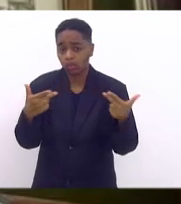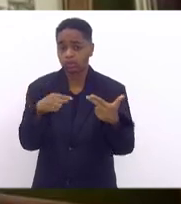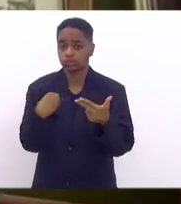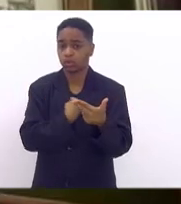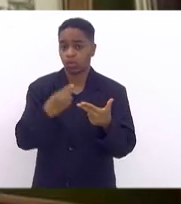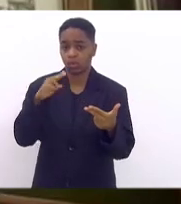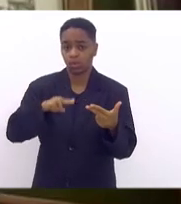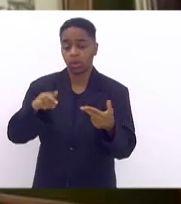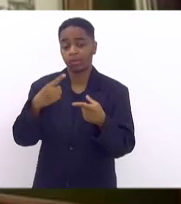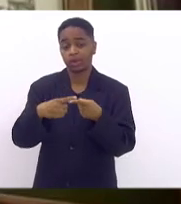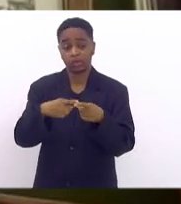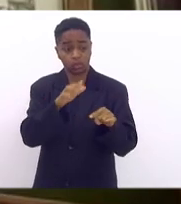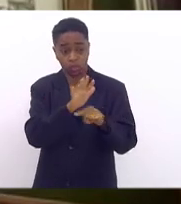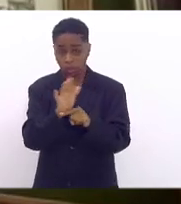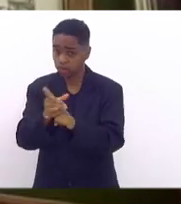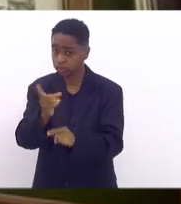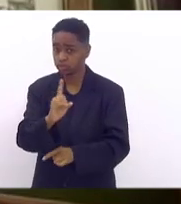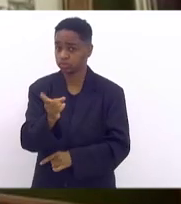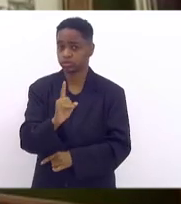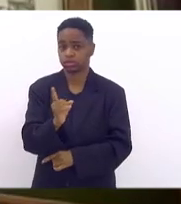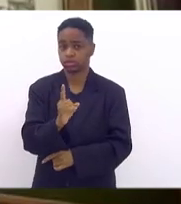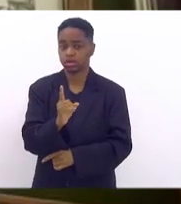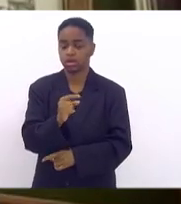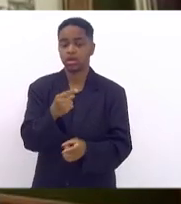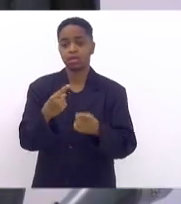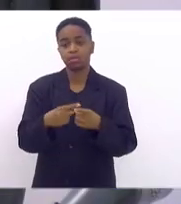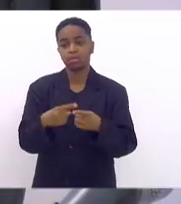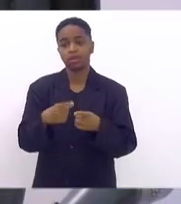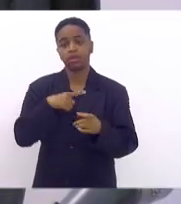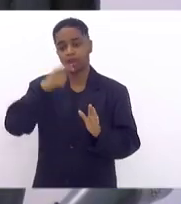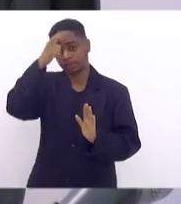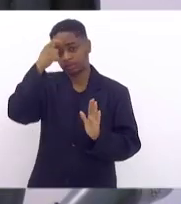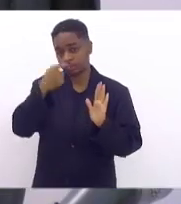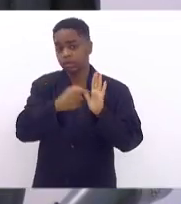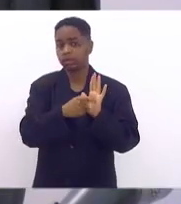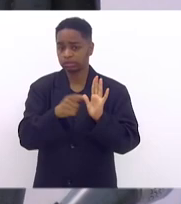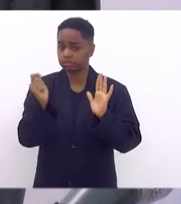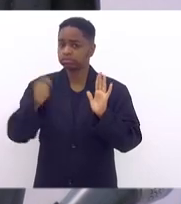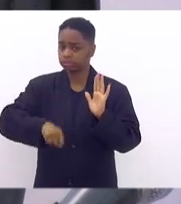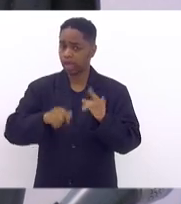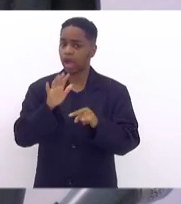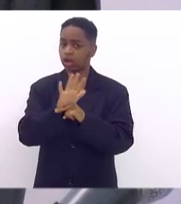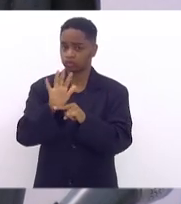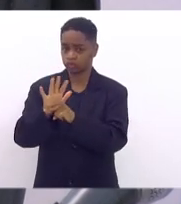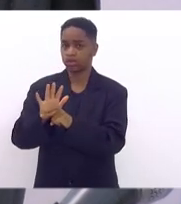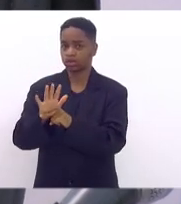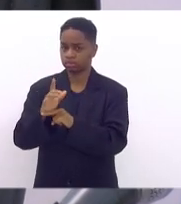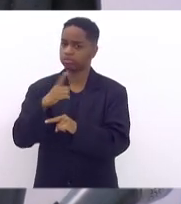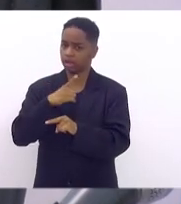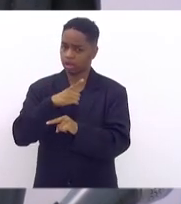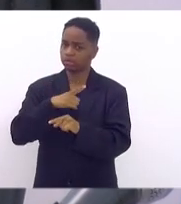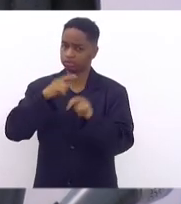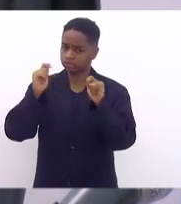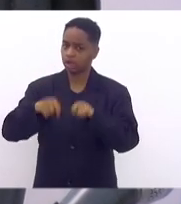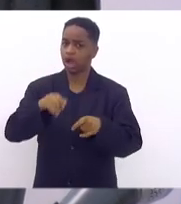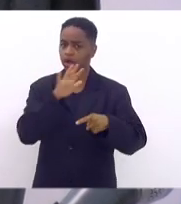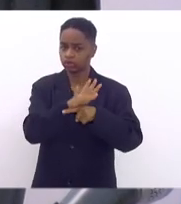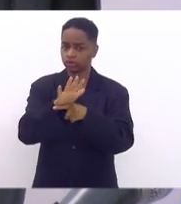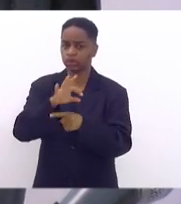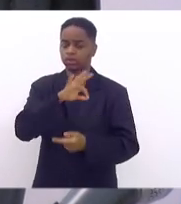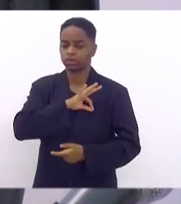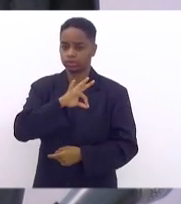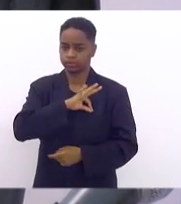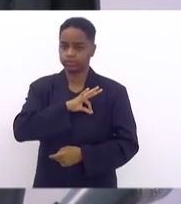não colaboram, eles poderiam colaborar, eles têm inteligência artificial suficiente para isso, para colaborar com a autoridade